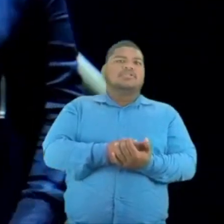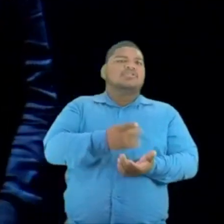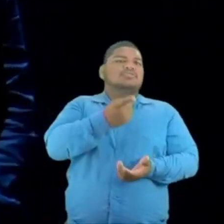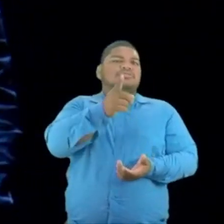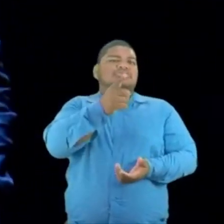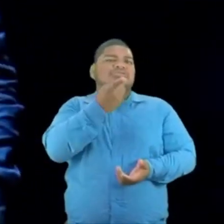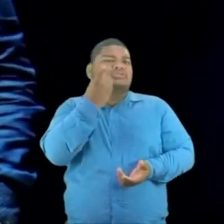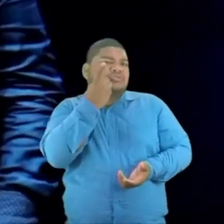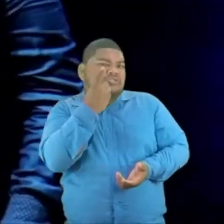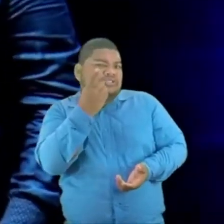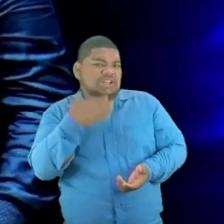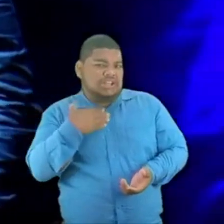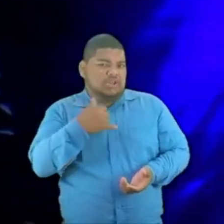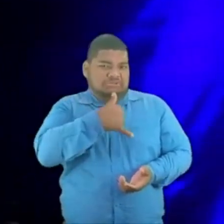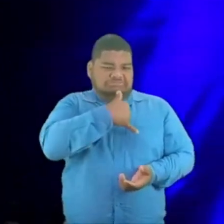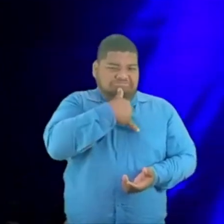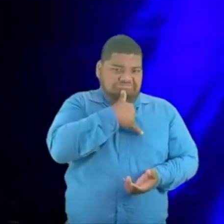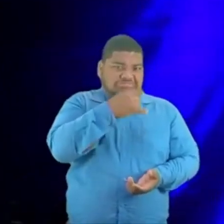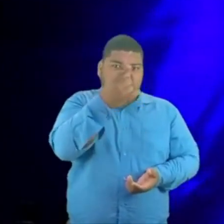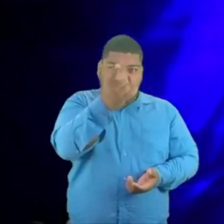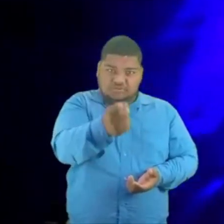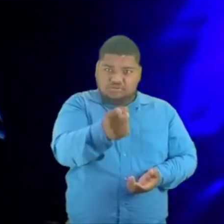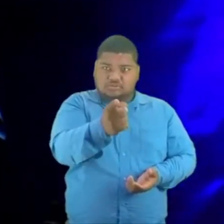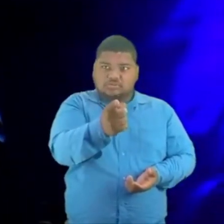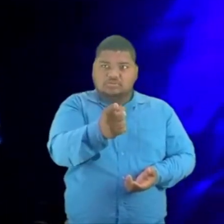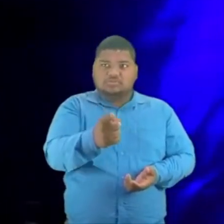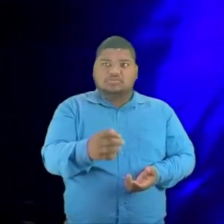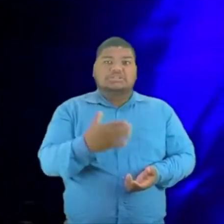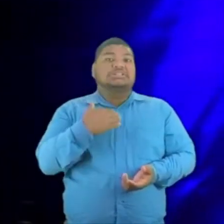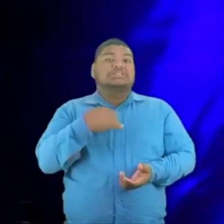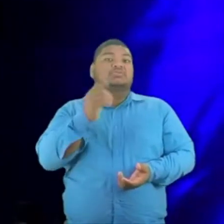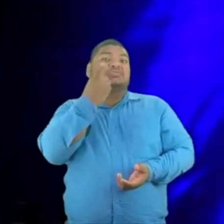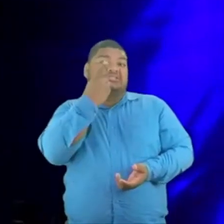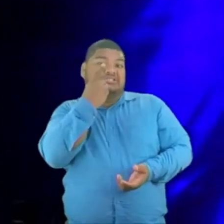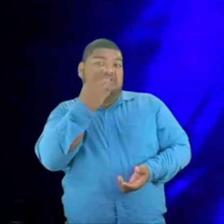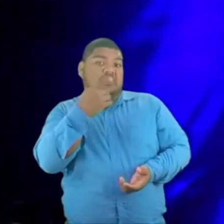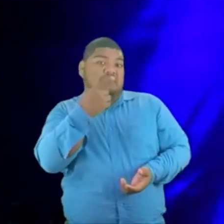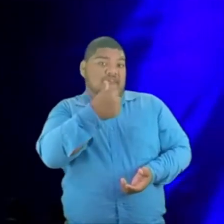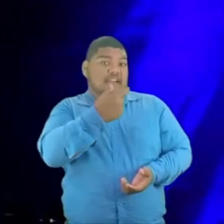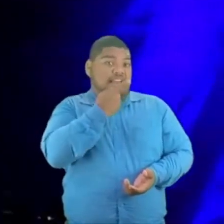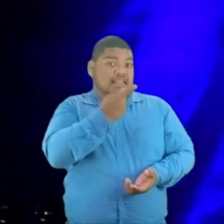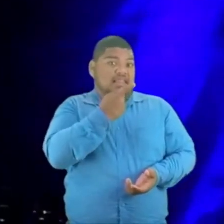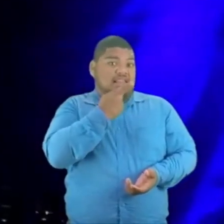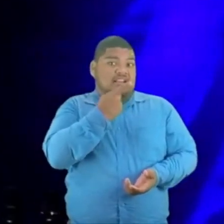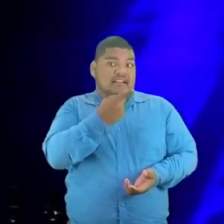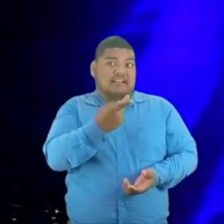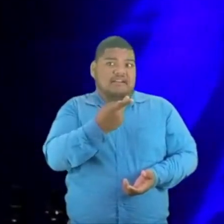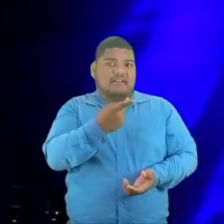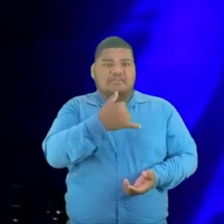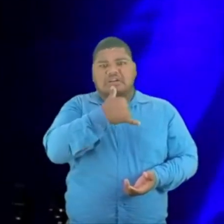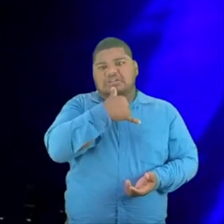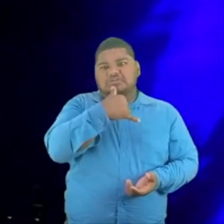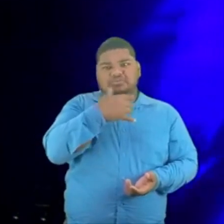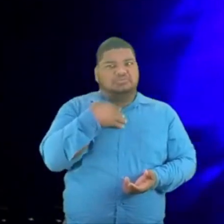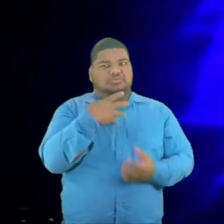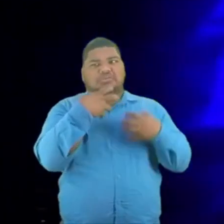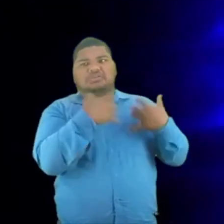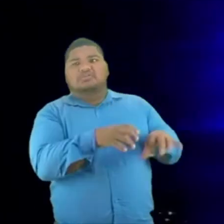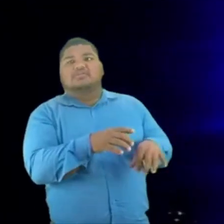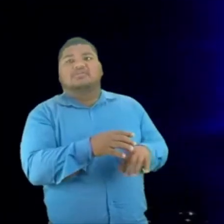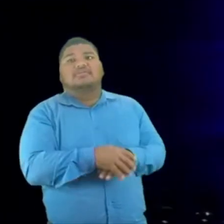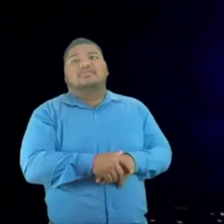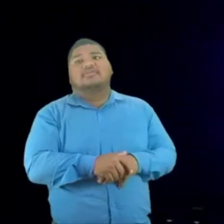E no dia que eu falar algo que tu não gosta? Não, mas